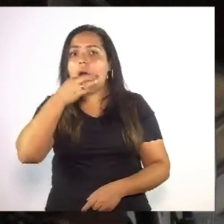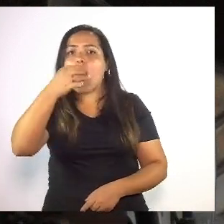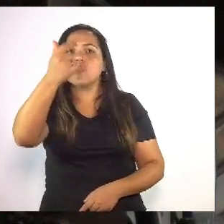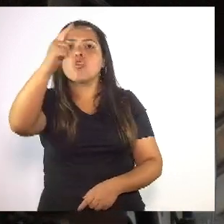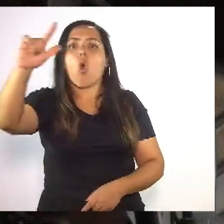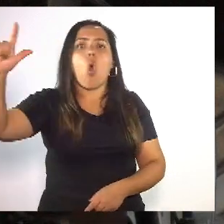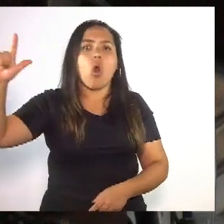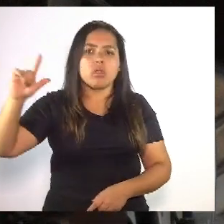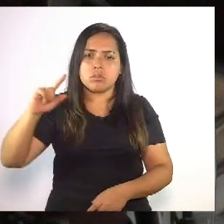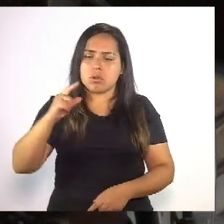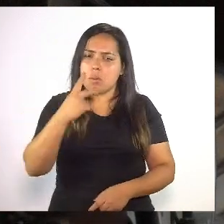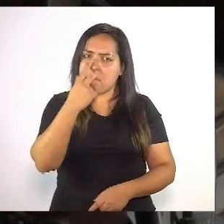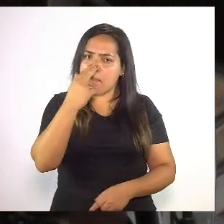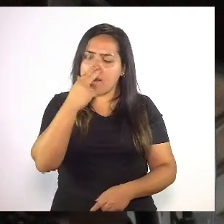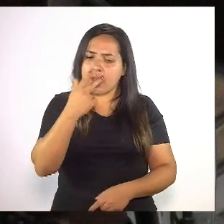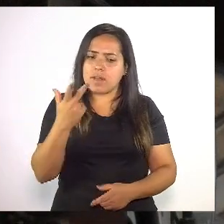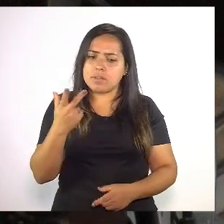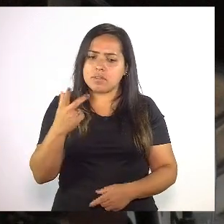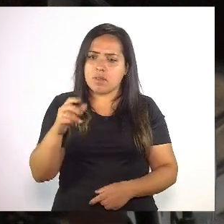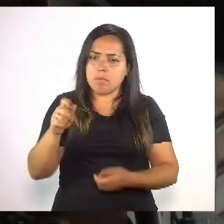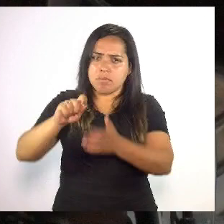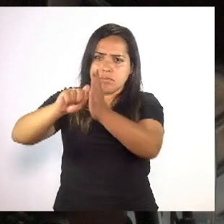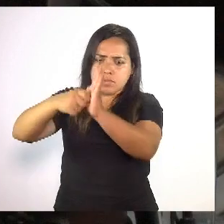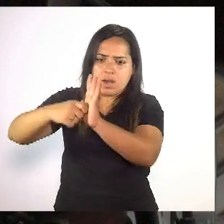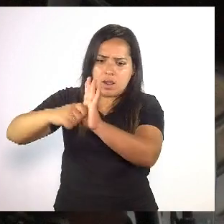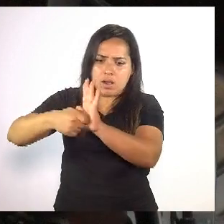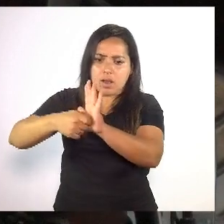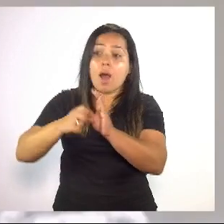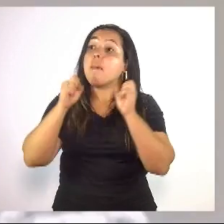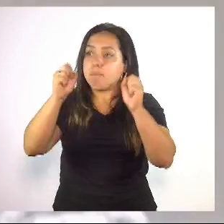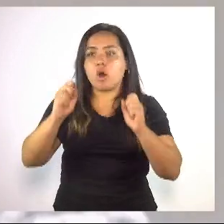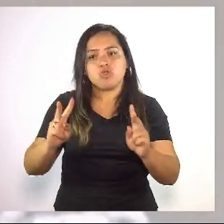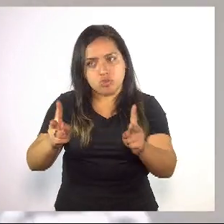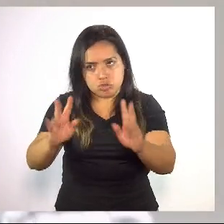membro? Ah, maravilha. Continuando. Pode continuar.